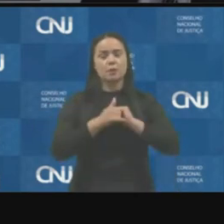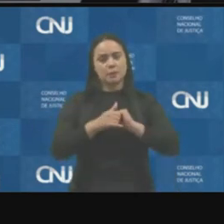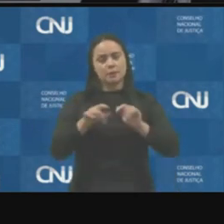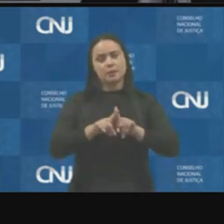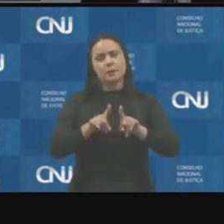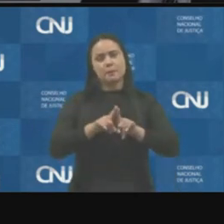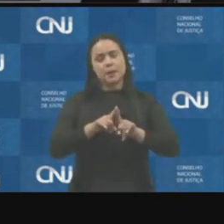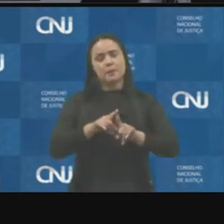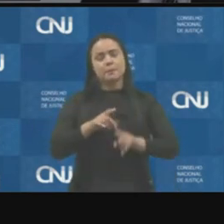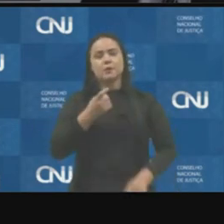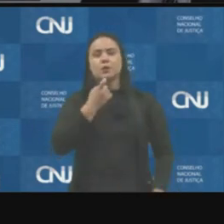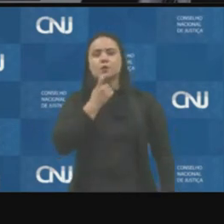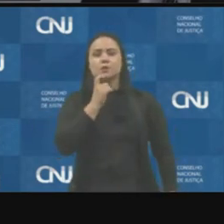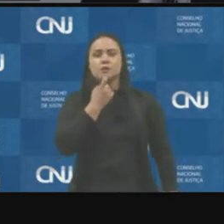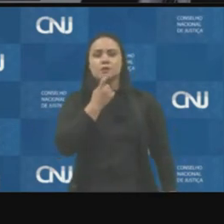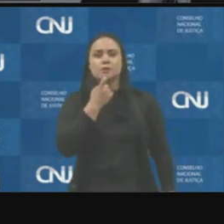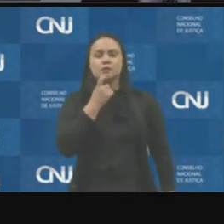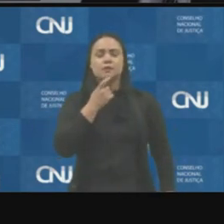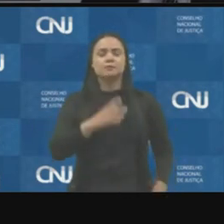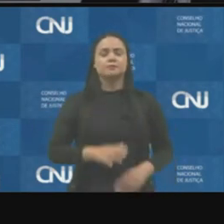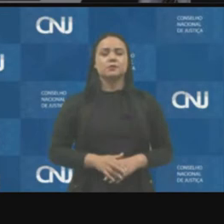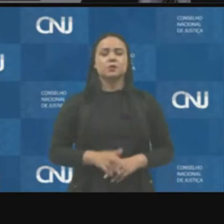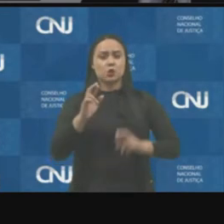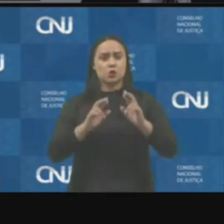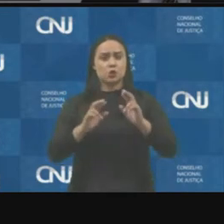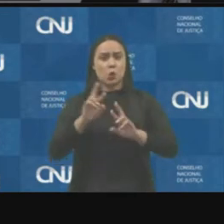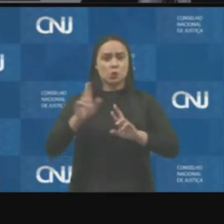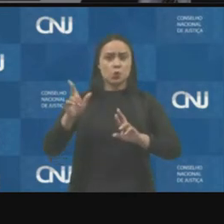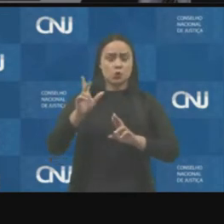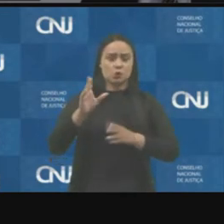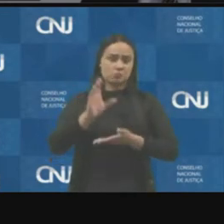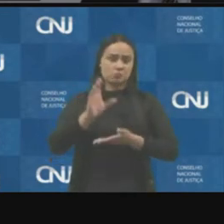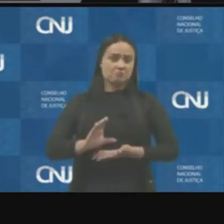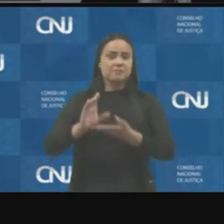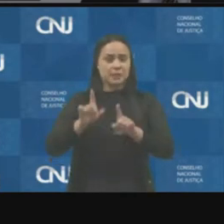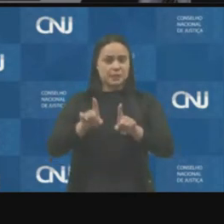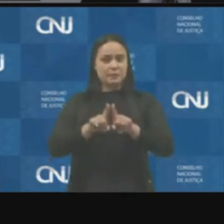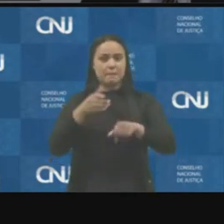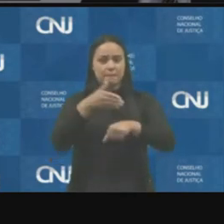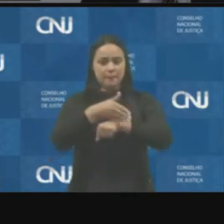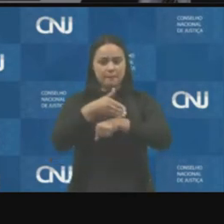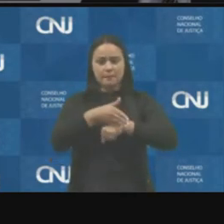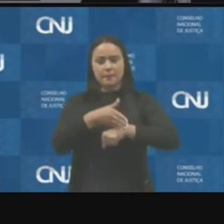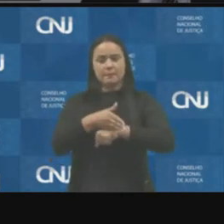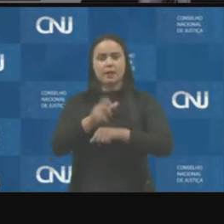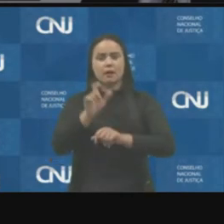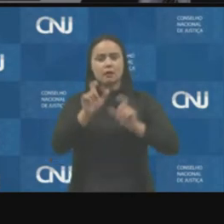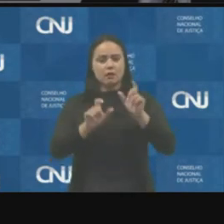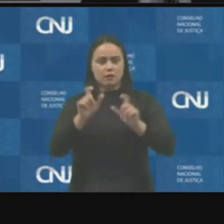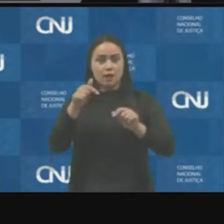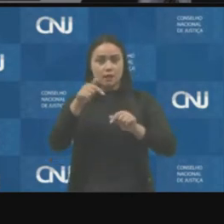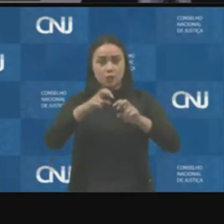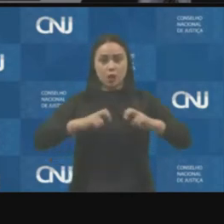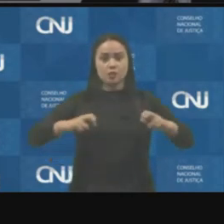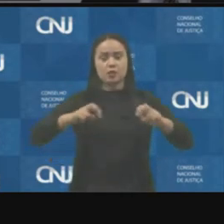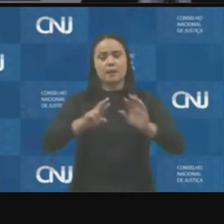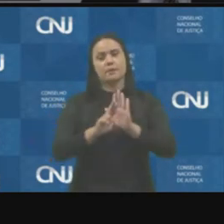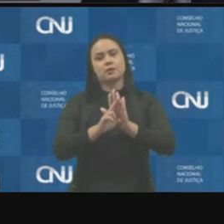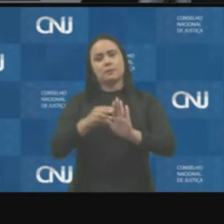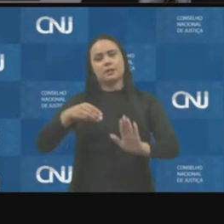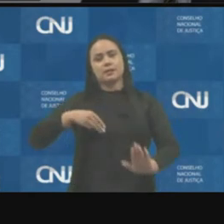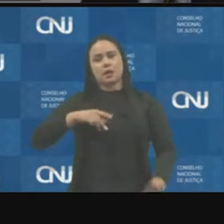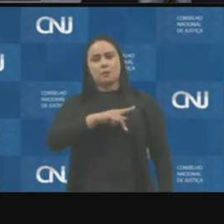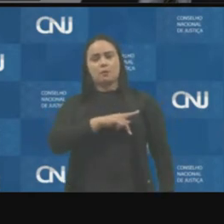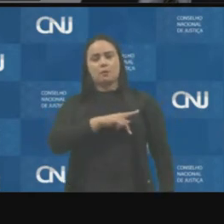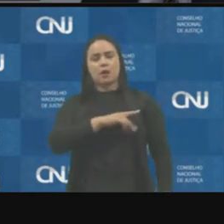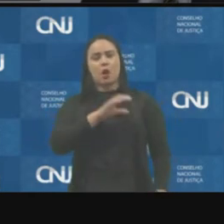Corregedor Nacional da Justiça, os demais conselheiros que integram esse colegiado, representante do Ministério Público, da Ordem